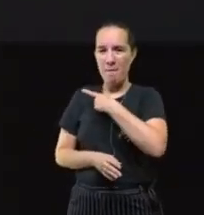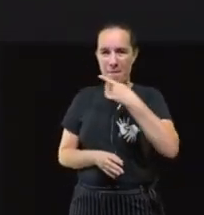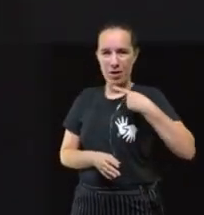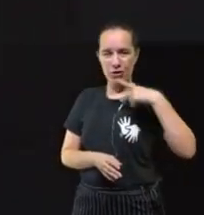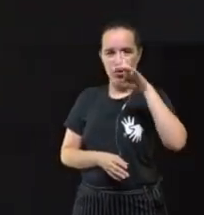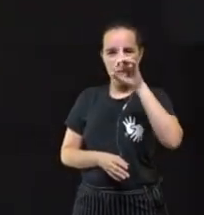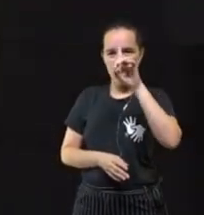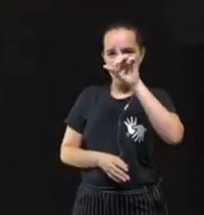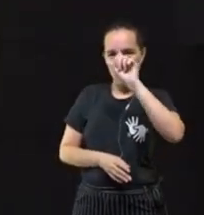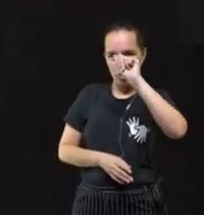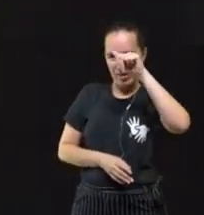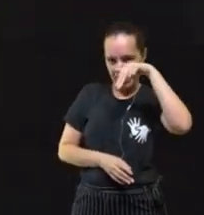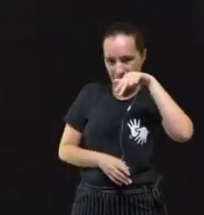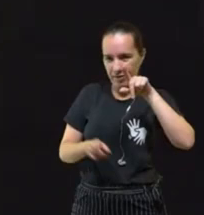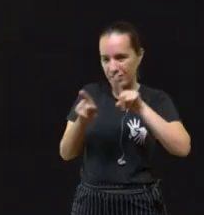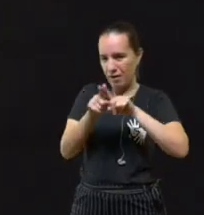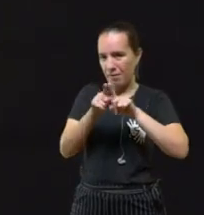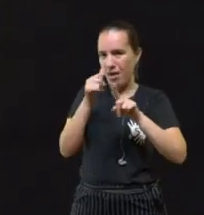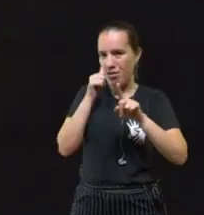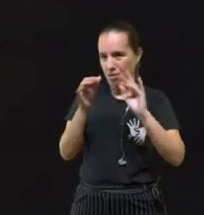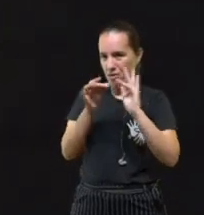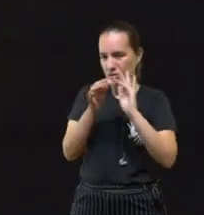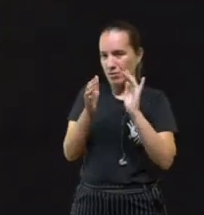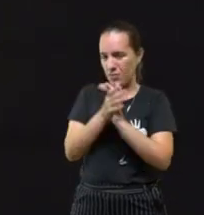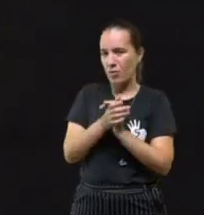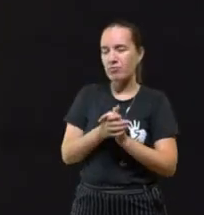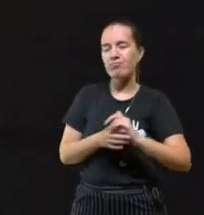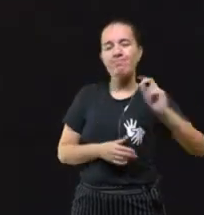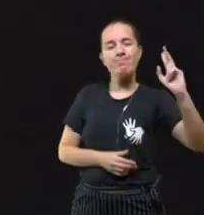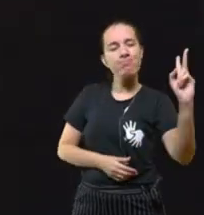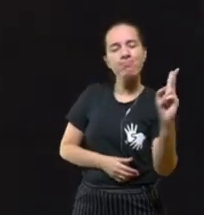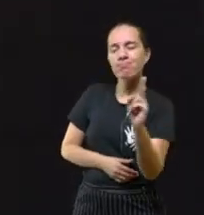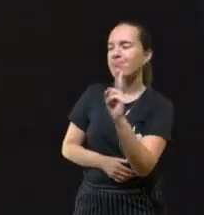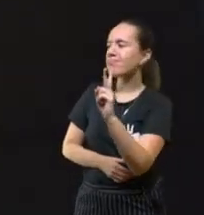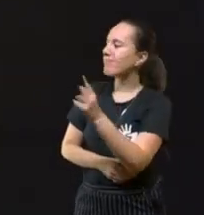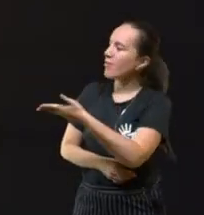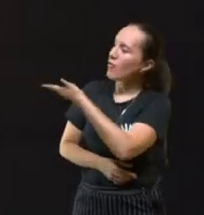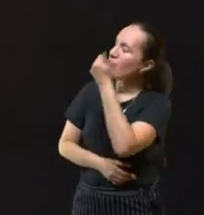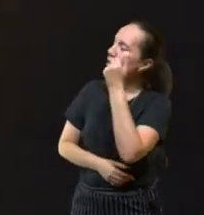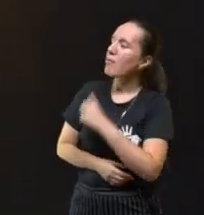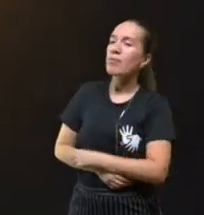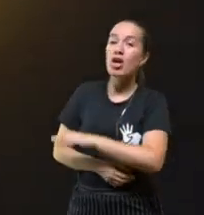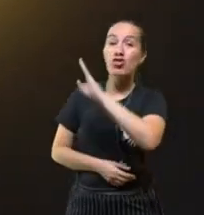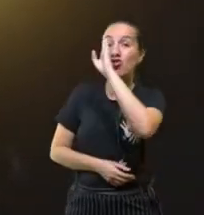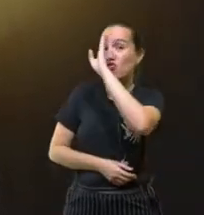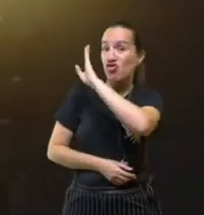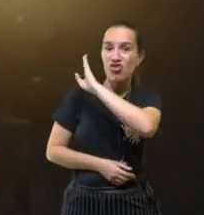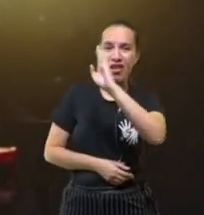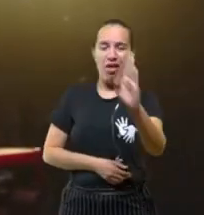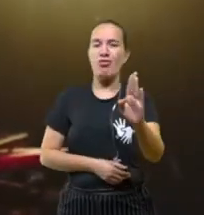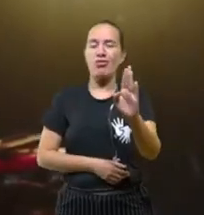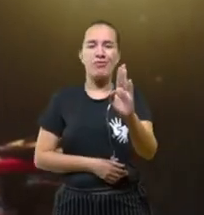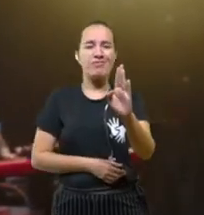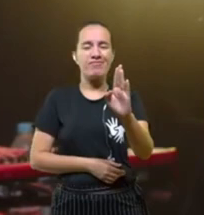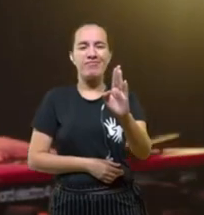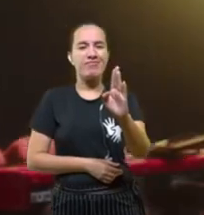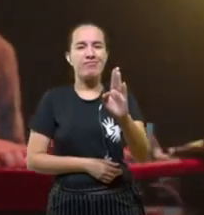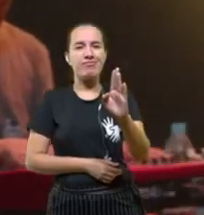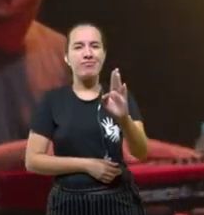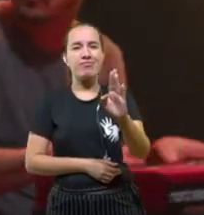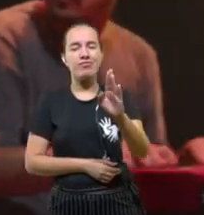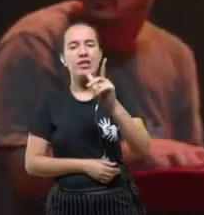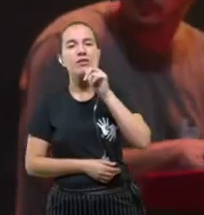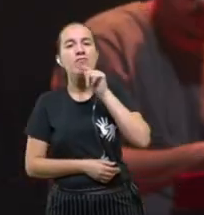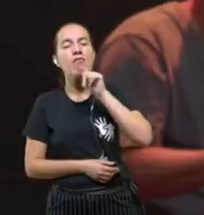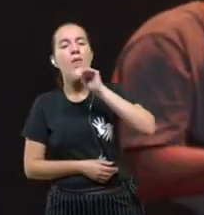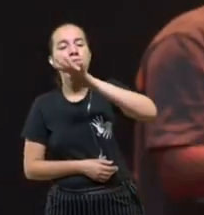lá esperando no aeroporto. E vamos aqui direto. Eles me levaram direto para um